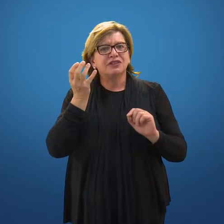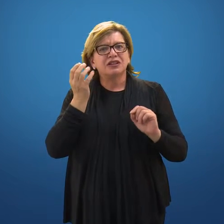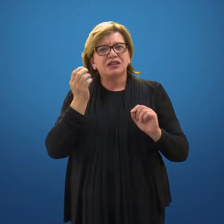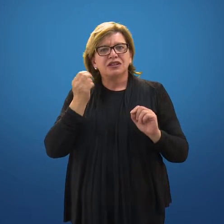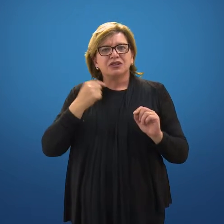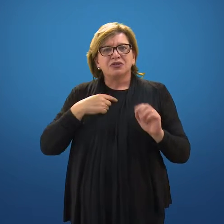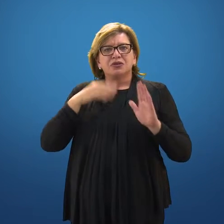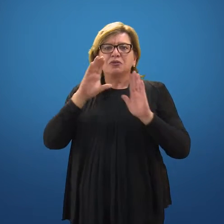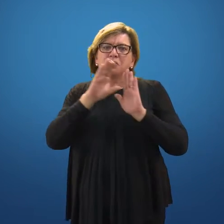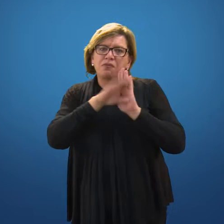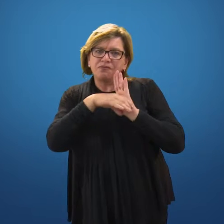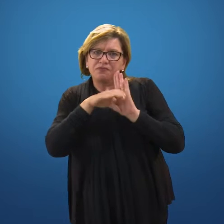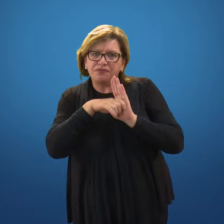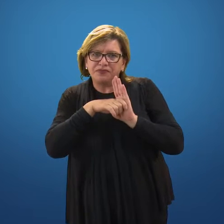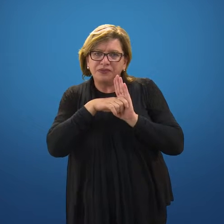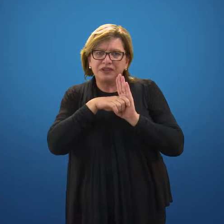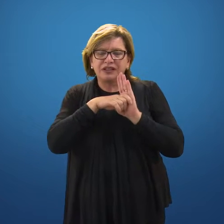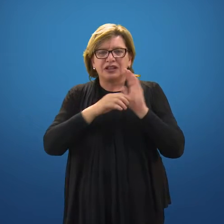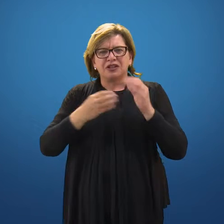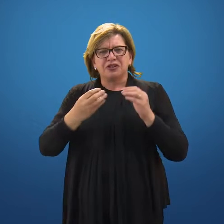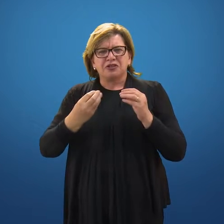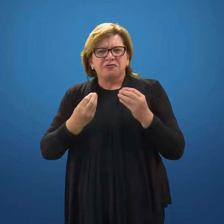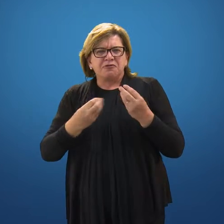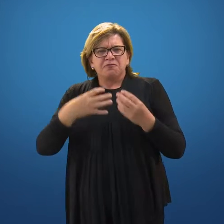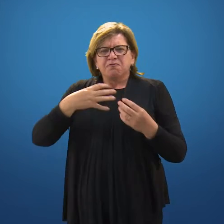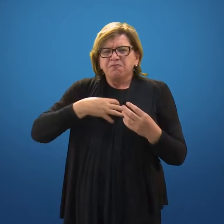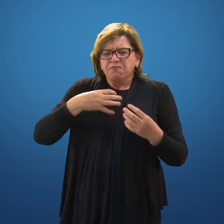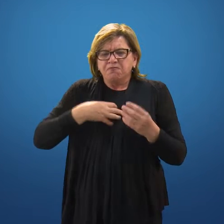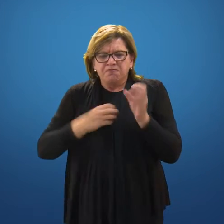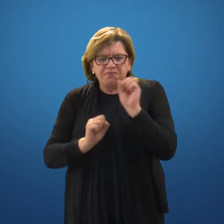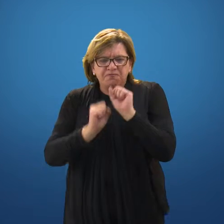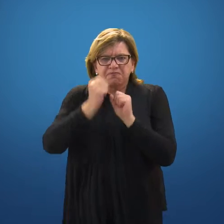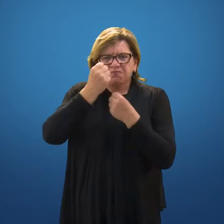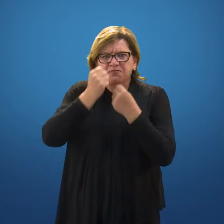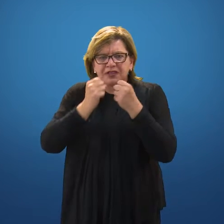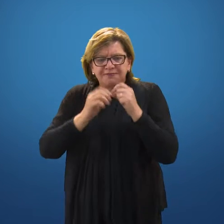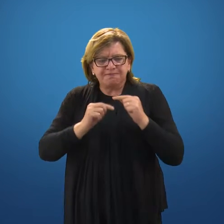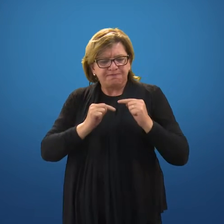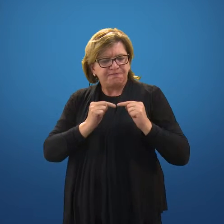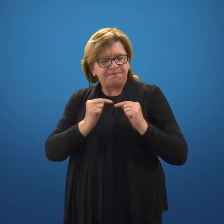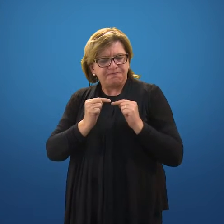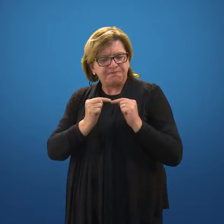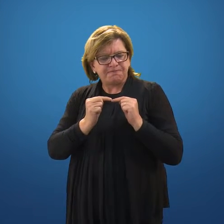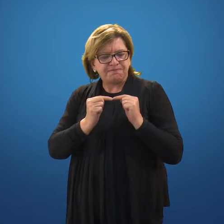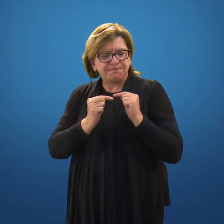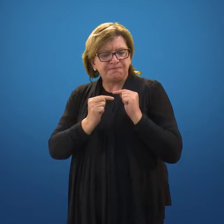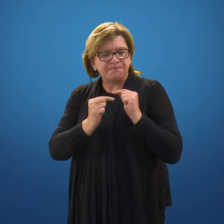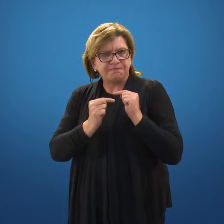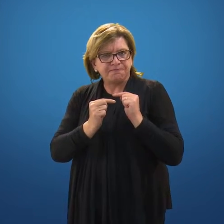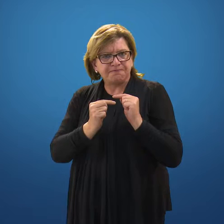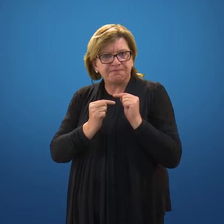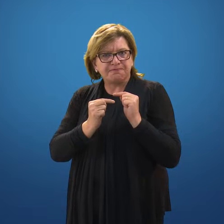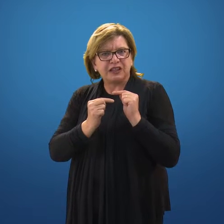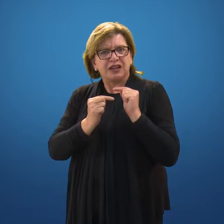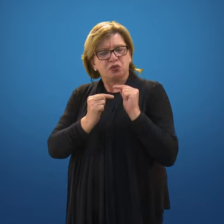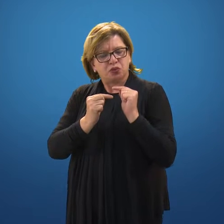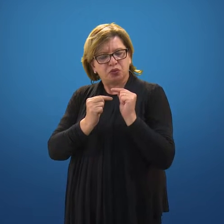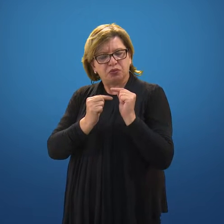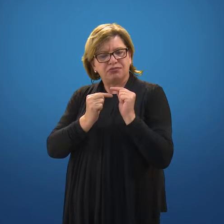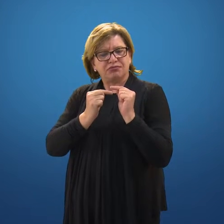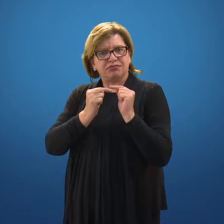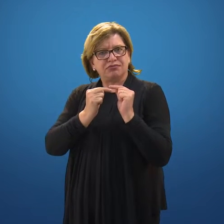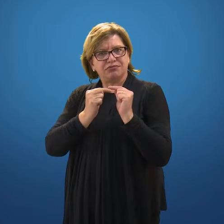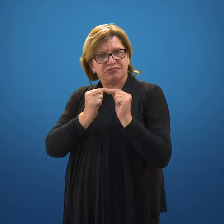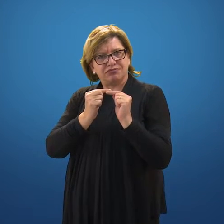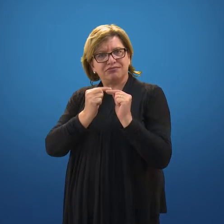um conceito, um modo de produção começava a se desenvolver, ele ia se desenvolvendo,